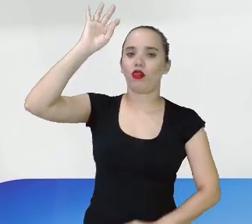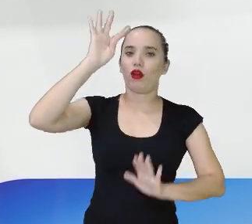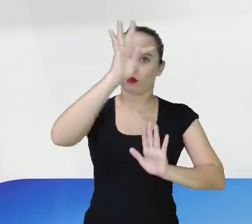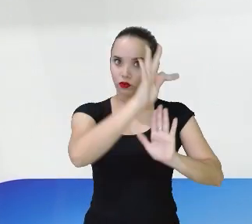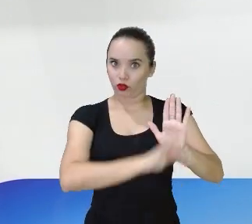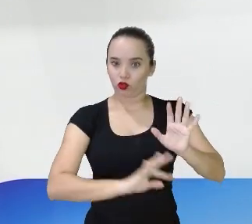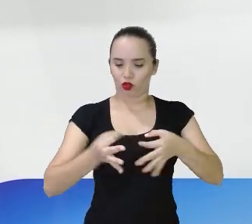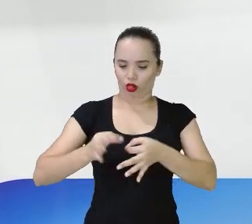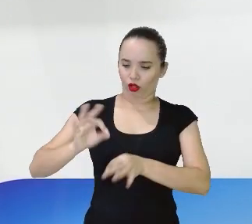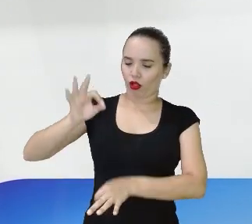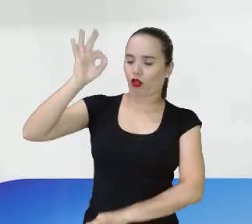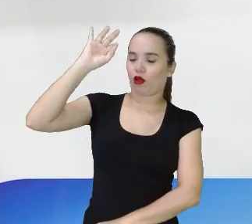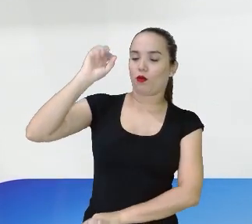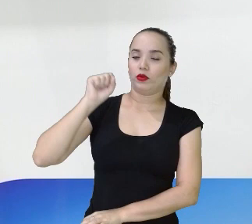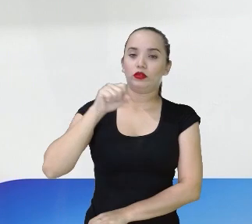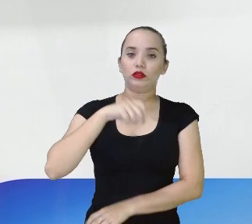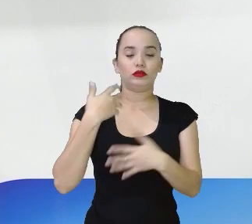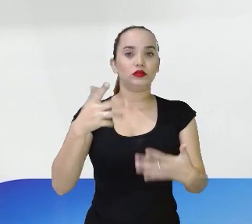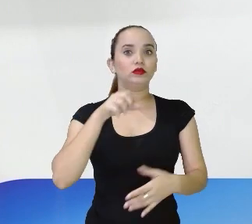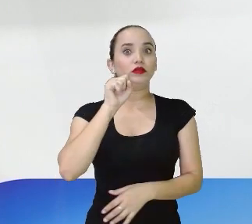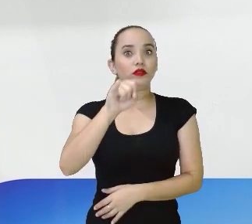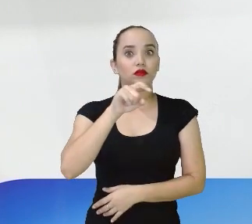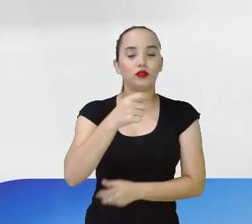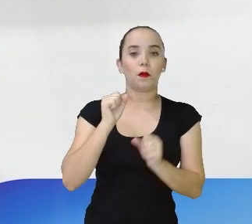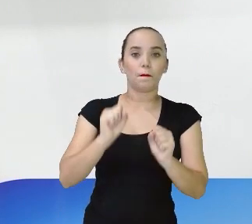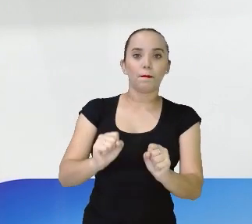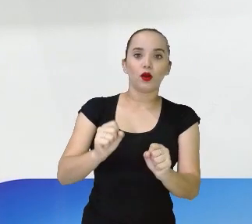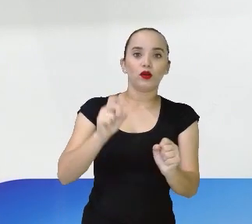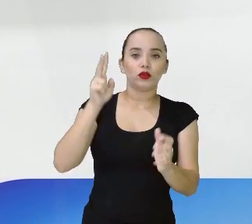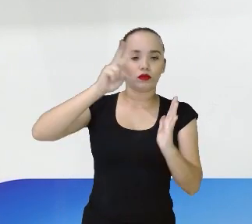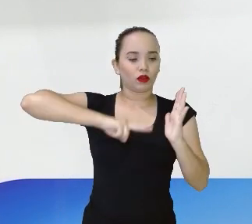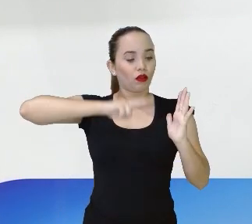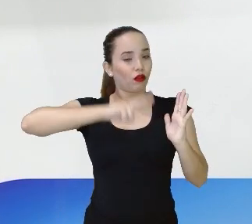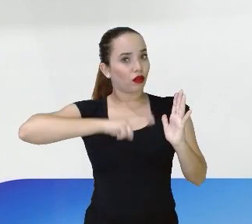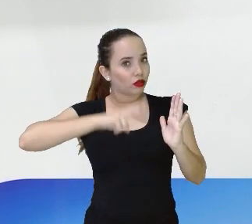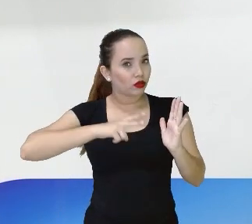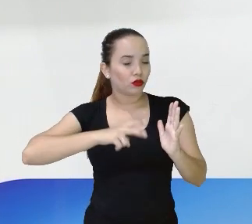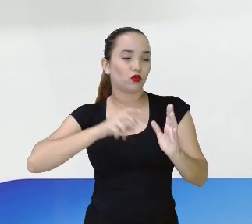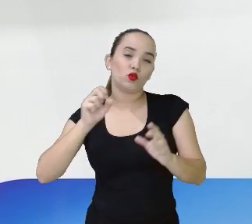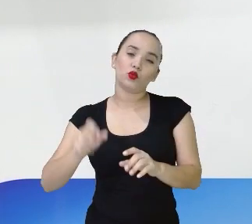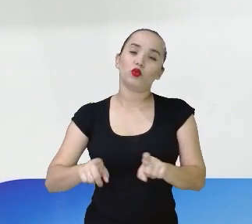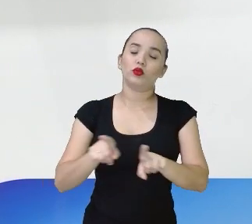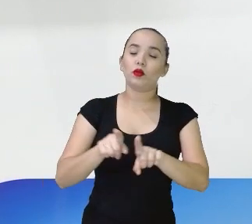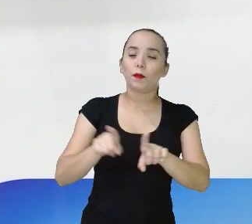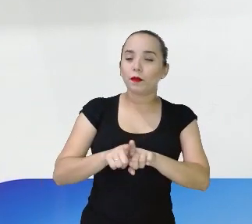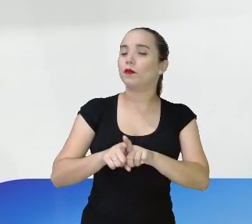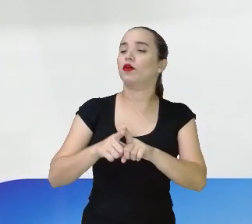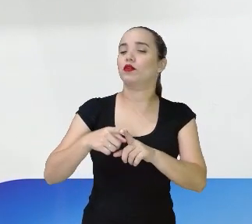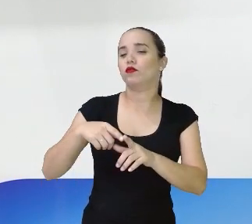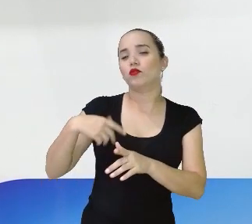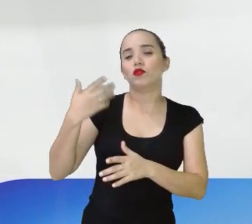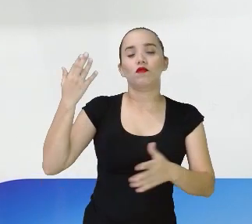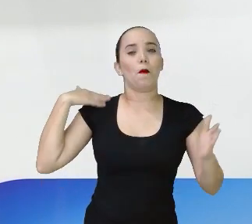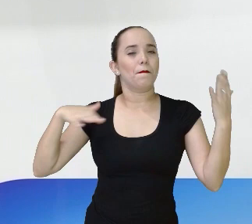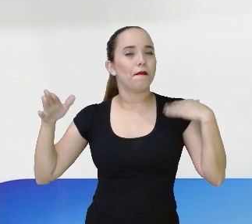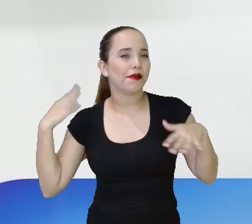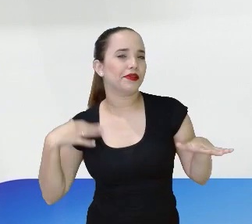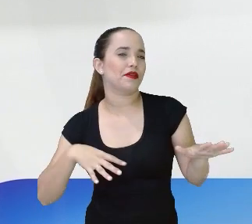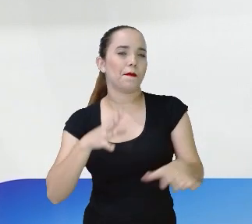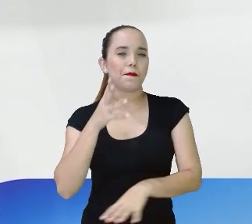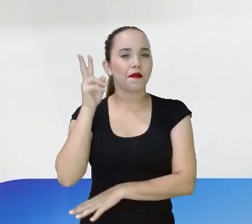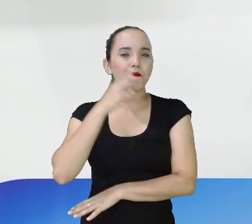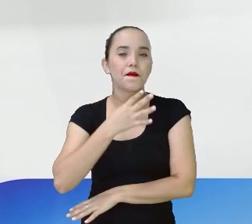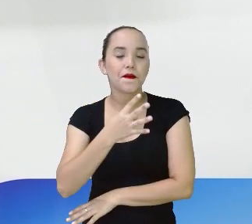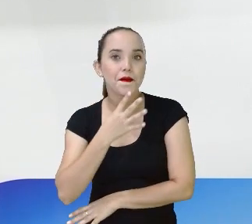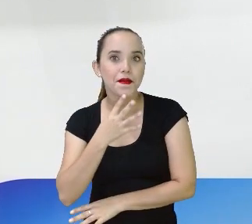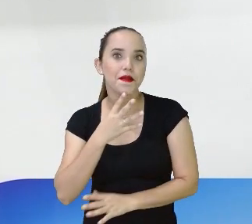ou cantando, vocês vão fazer um passeio pelo nosso estado. Então, como eu já disse, se tiverem oportunidades, e